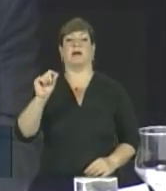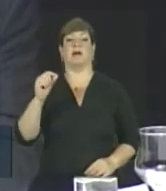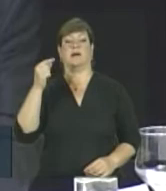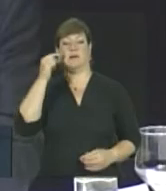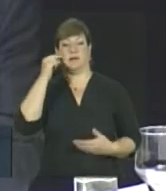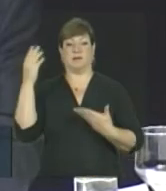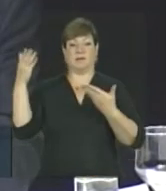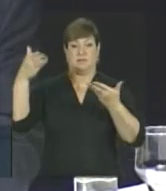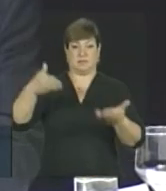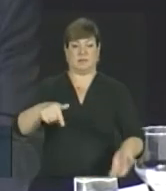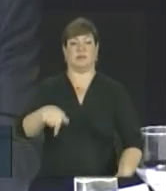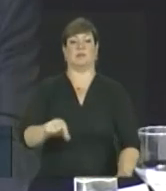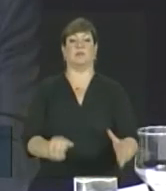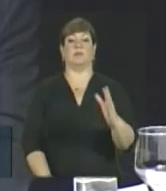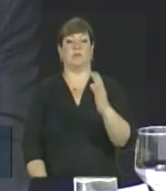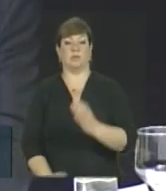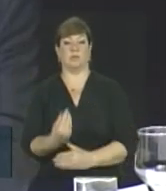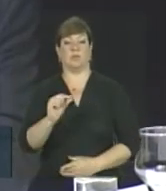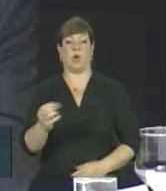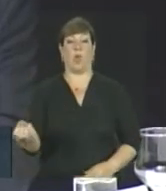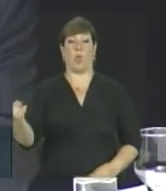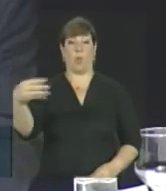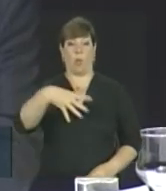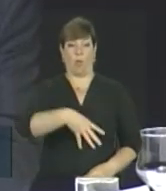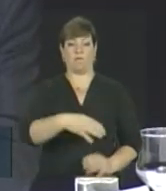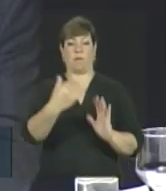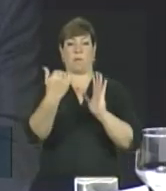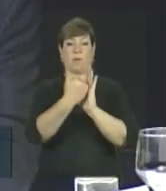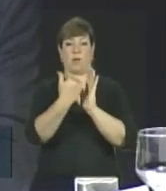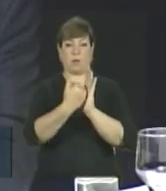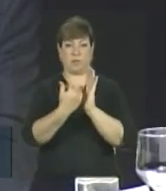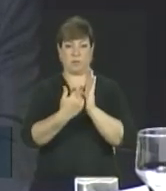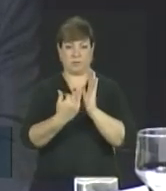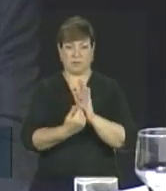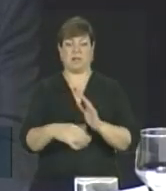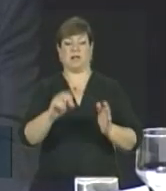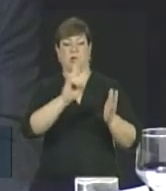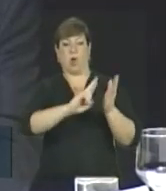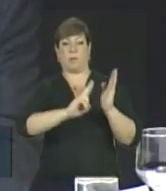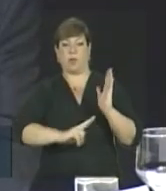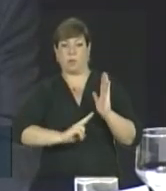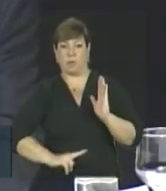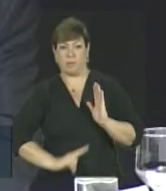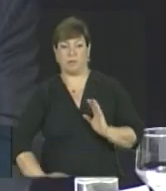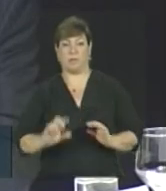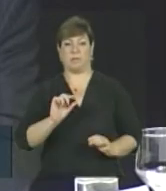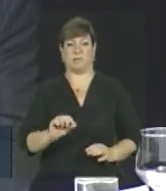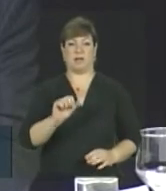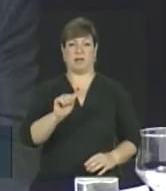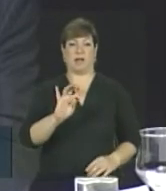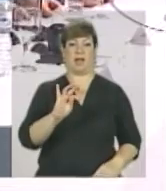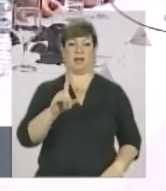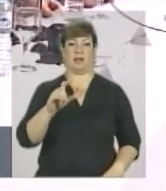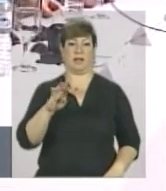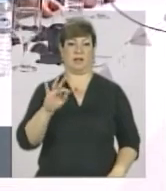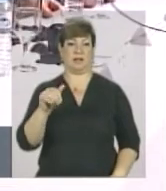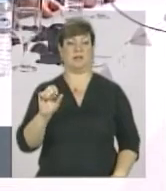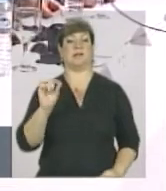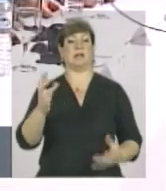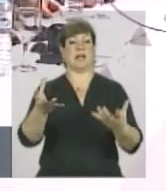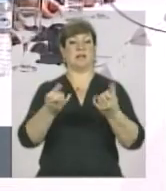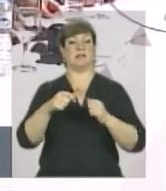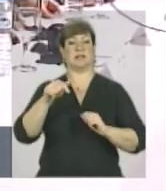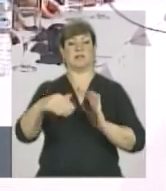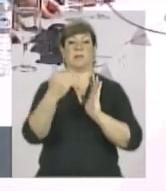presenciar o lançamento do novo programa da lista de atletas contemplados